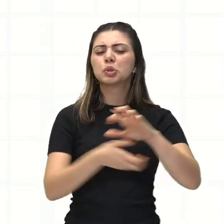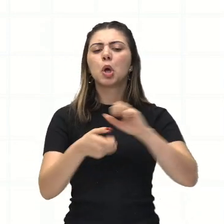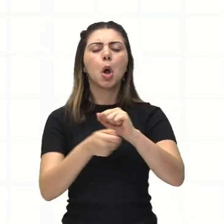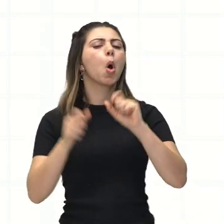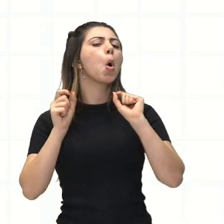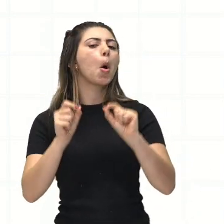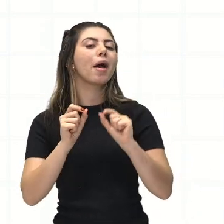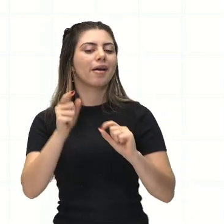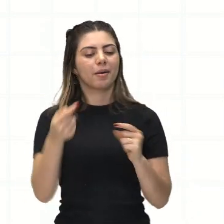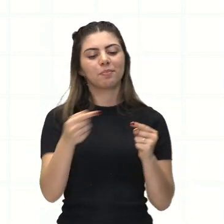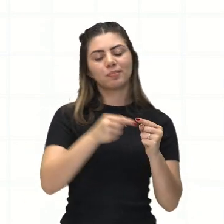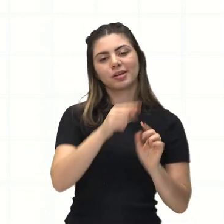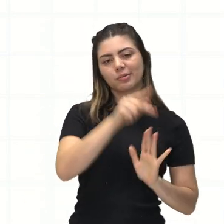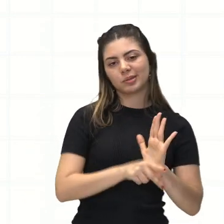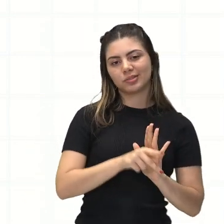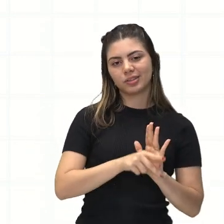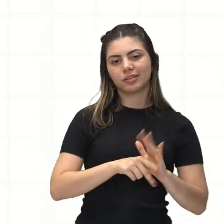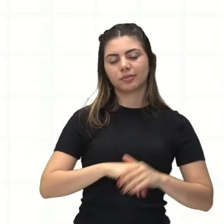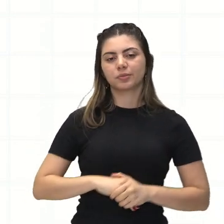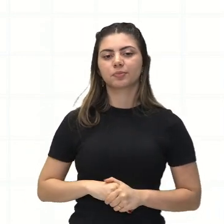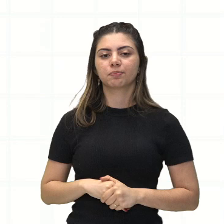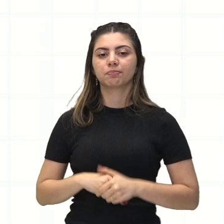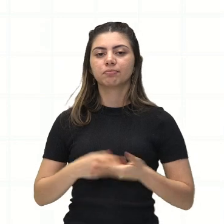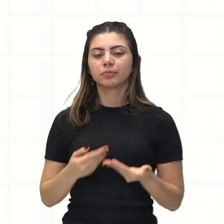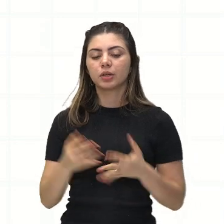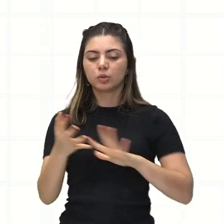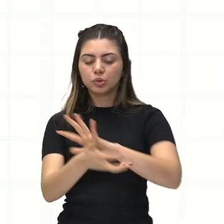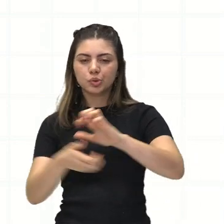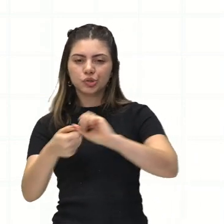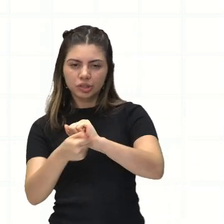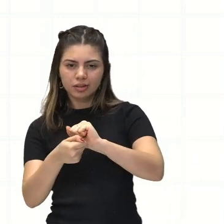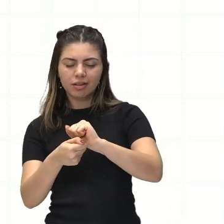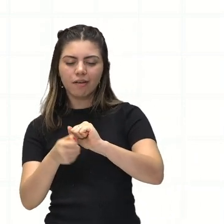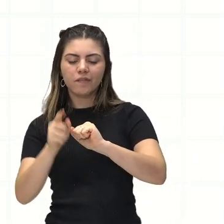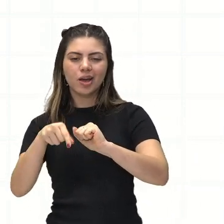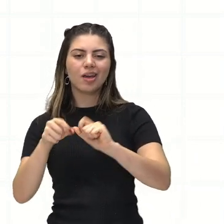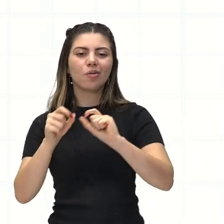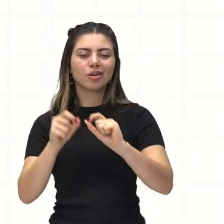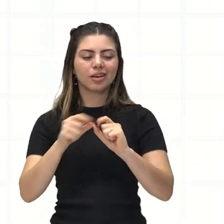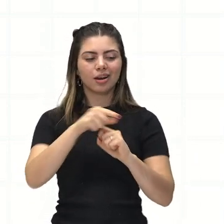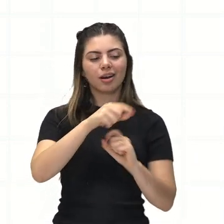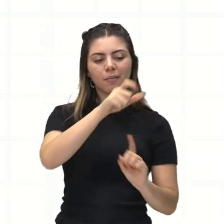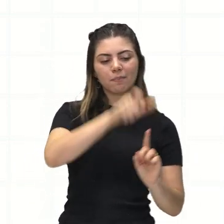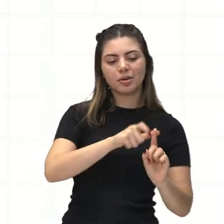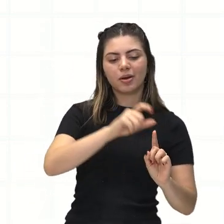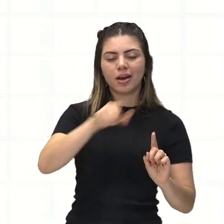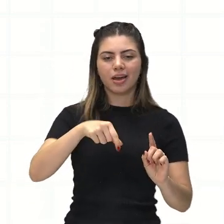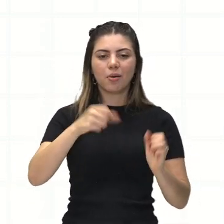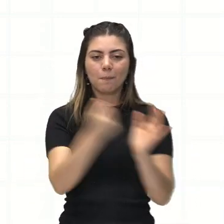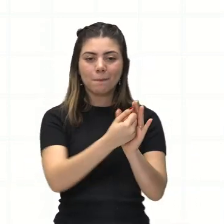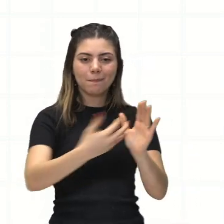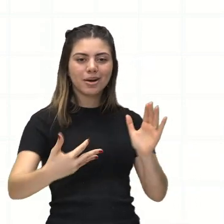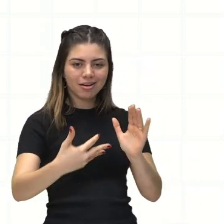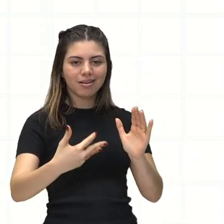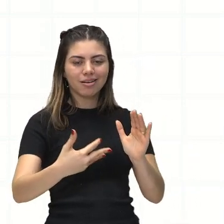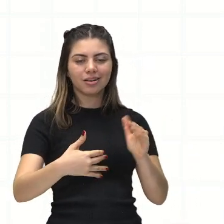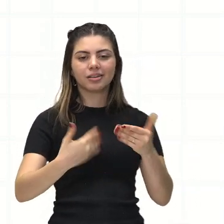O projeto. Sustentável é uma característica do meu sujeito. Então, eu vou chamar